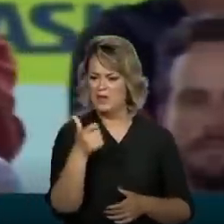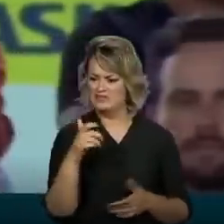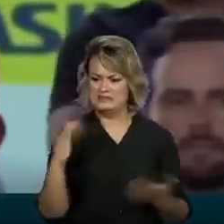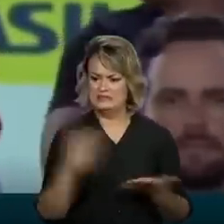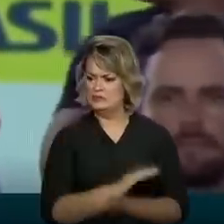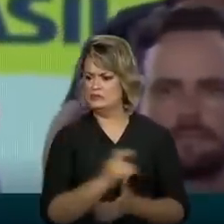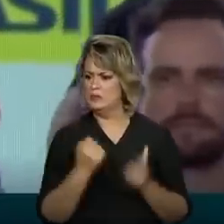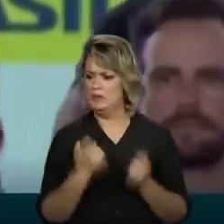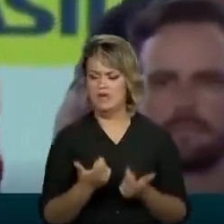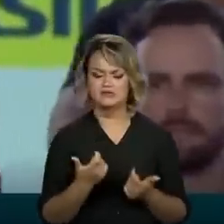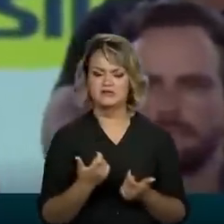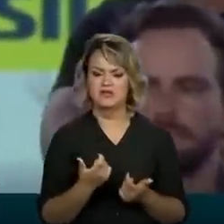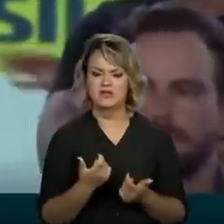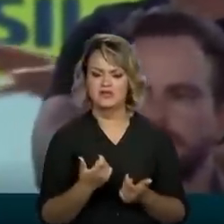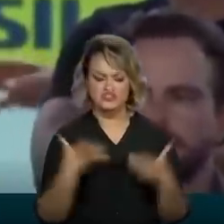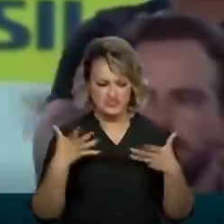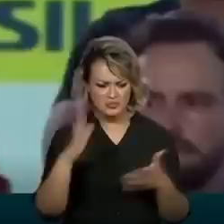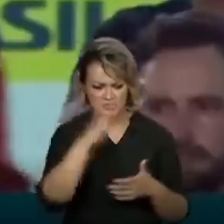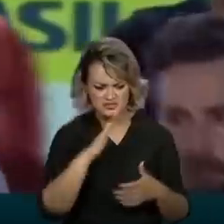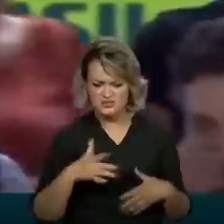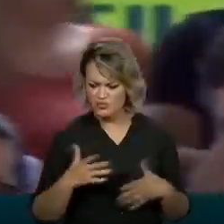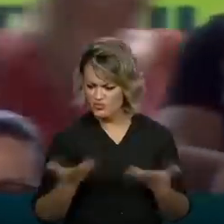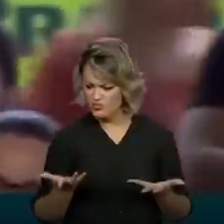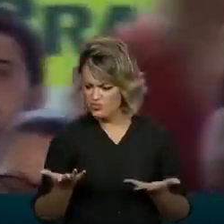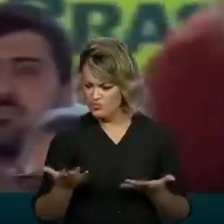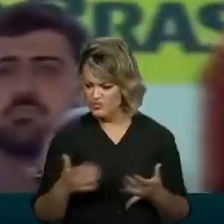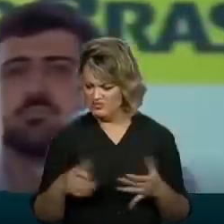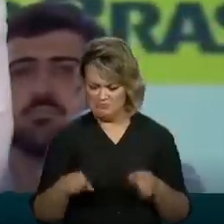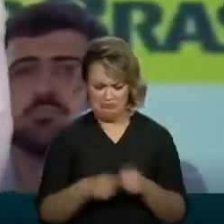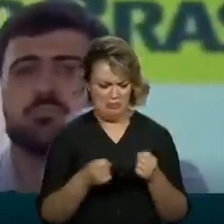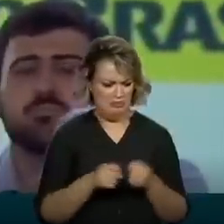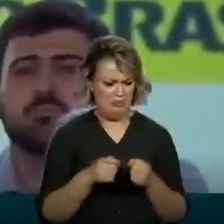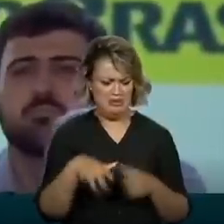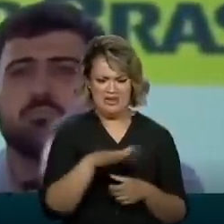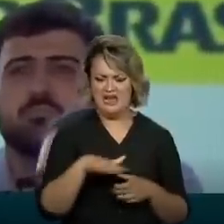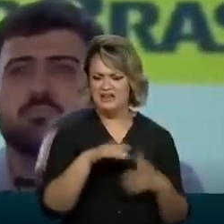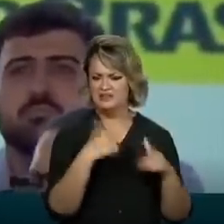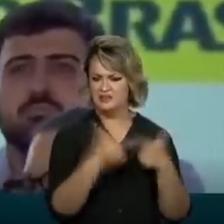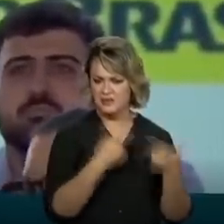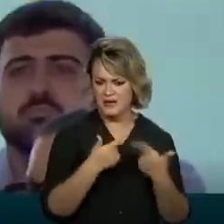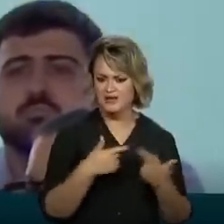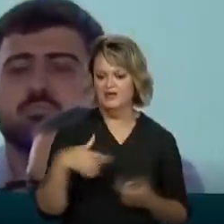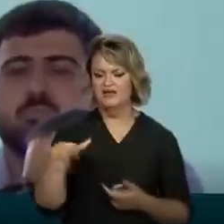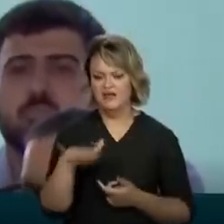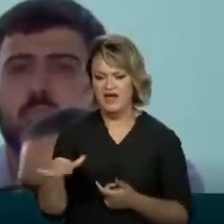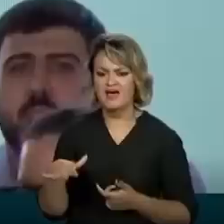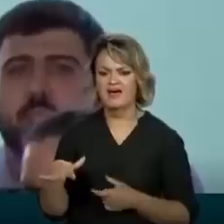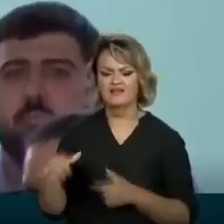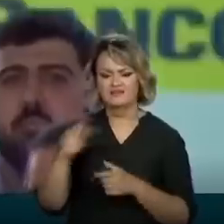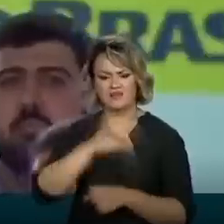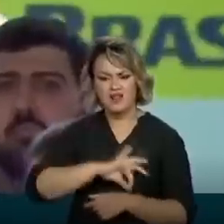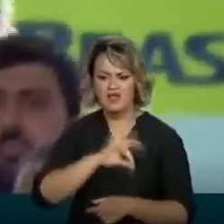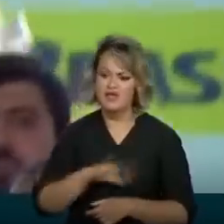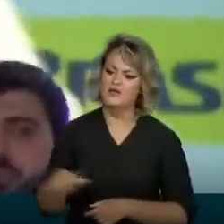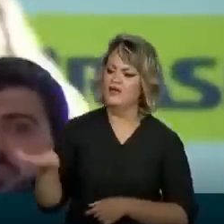destruir a gente pegou esse país destruído na área do emprego destruído na era do